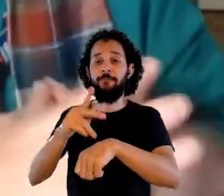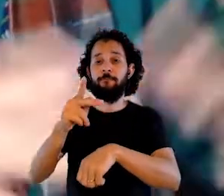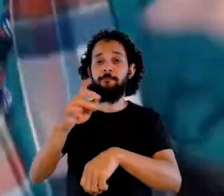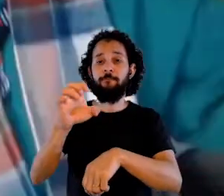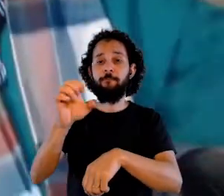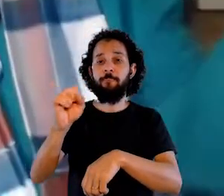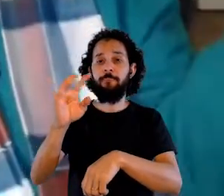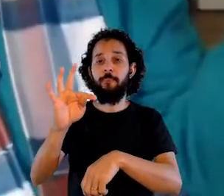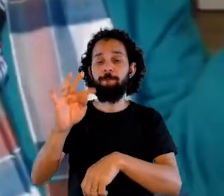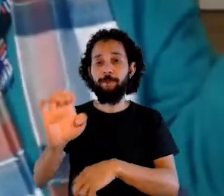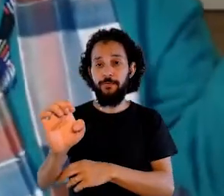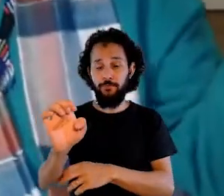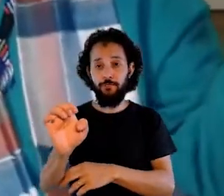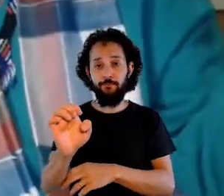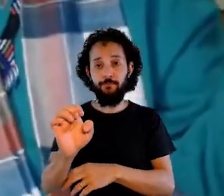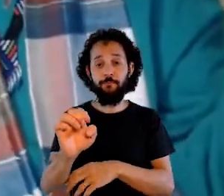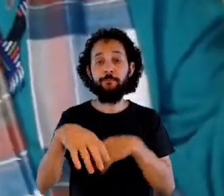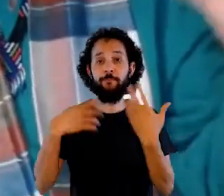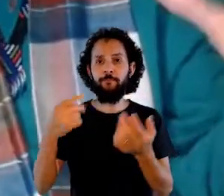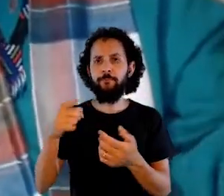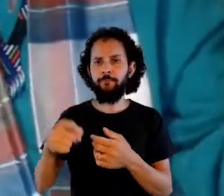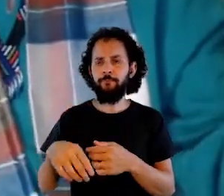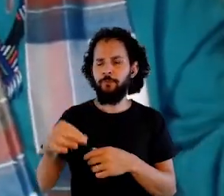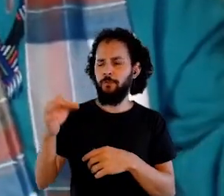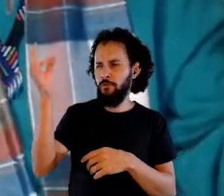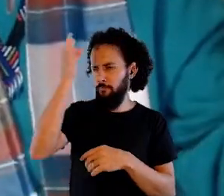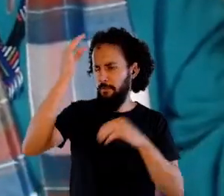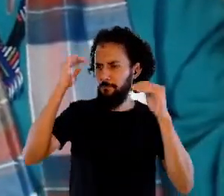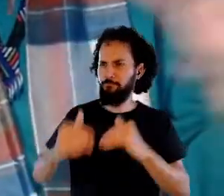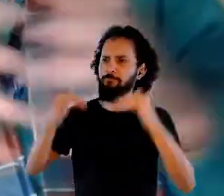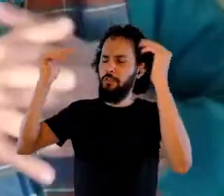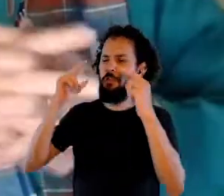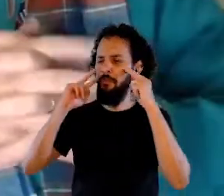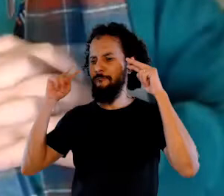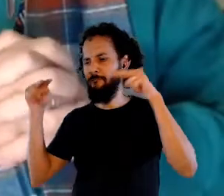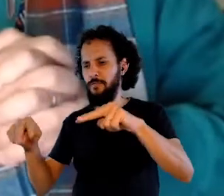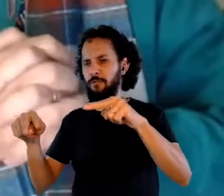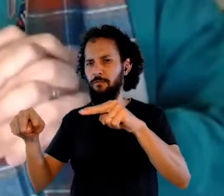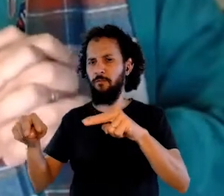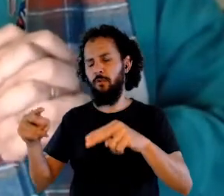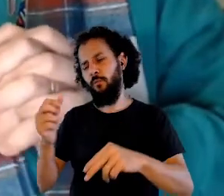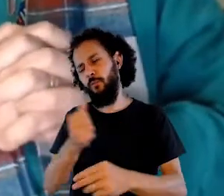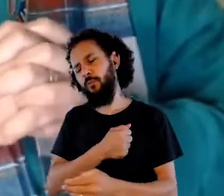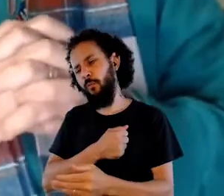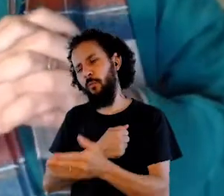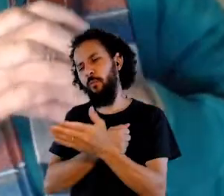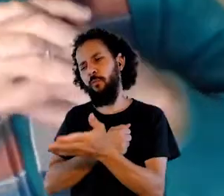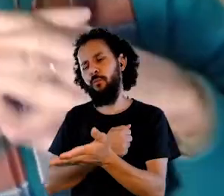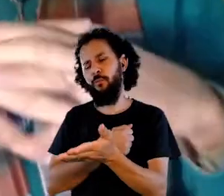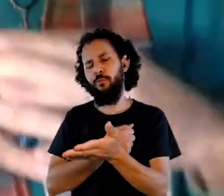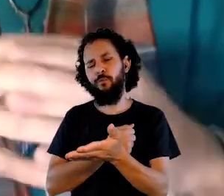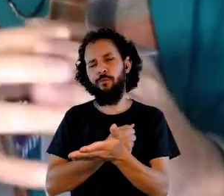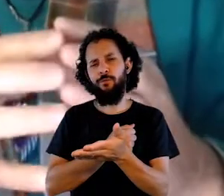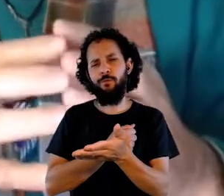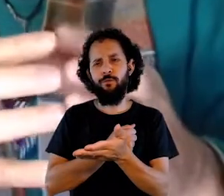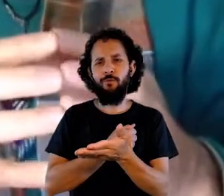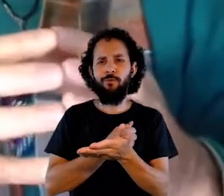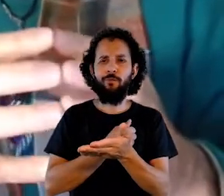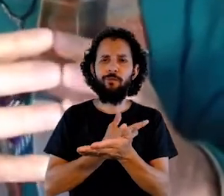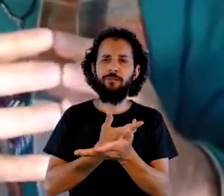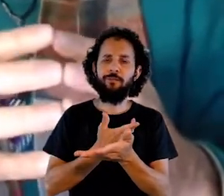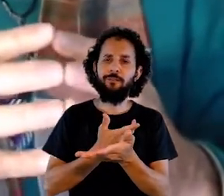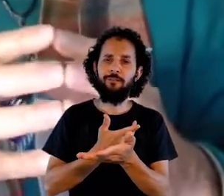Aí o grande espírito, vendo que isso tinha acontecido, eles se apiedaram dos homens e enviaram uma